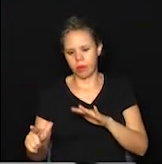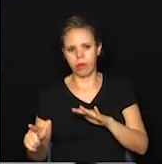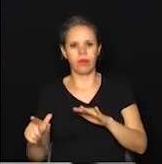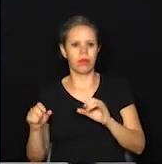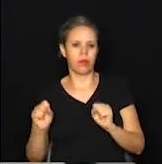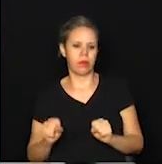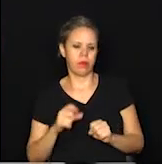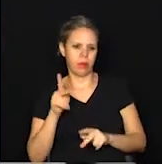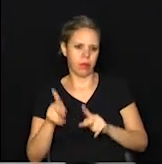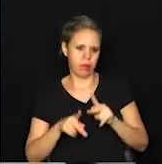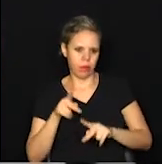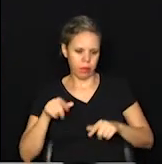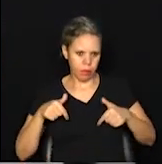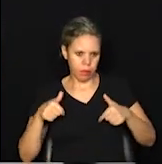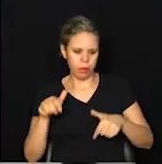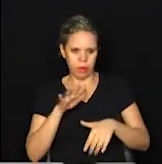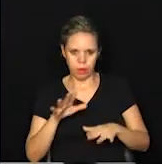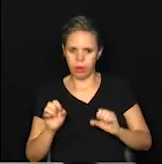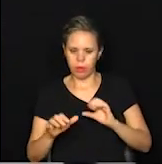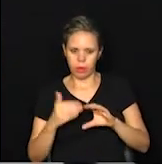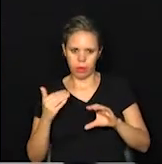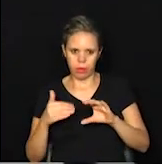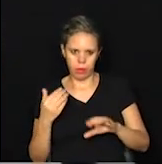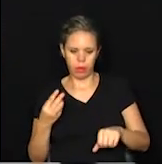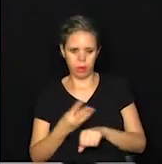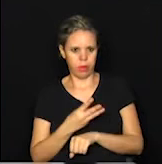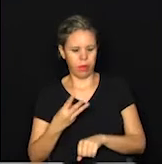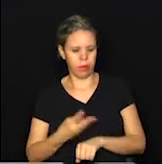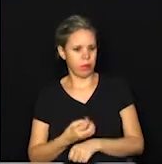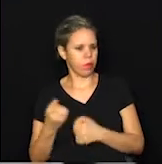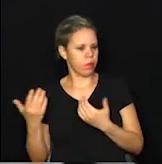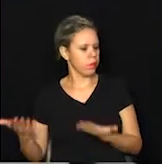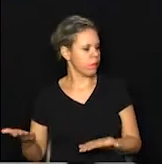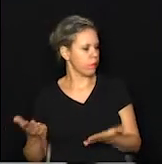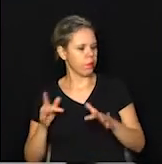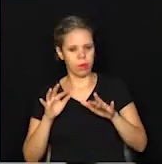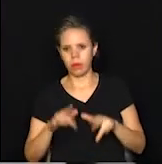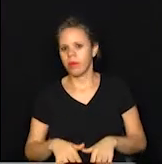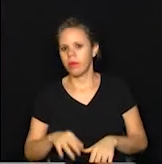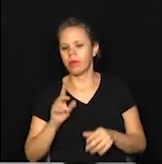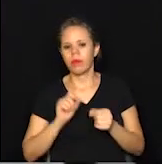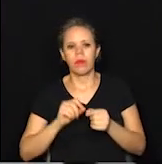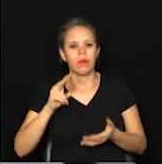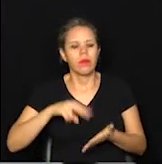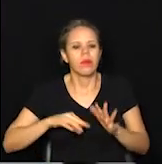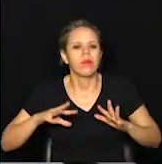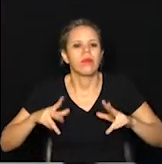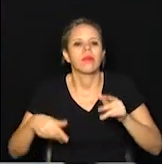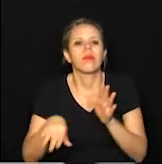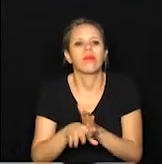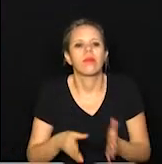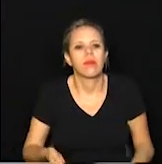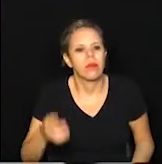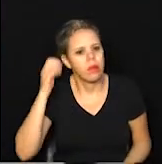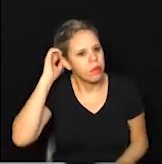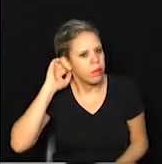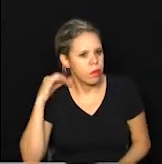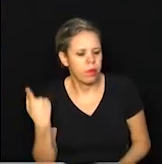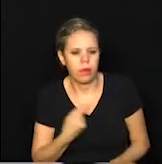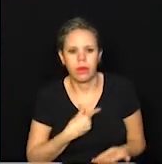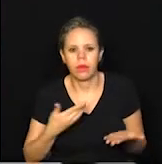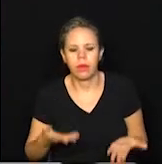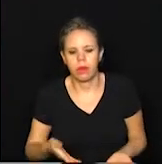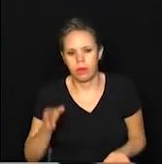de pessoas que atuam na área podem vir aí por WhatsApp e por e-mail, que a gente vai fazer a leitura de tudo que chegar até nós,